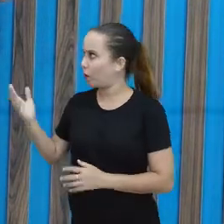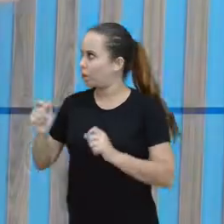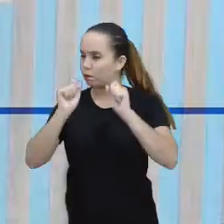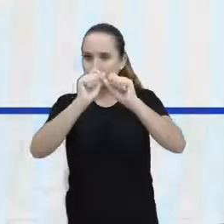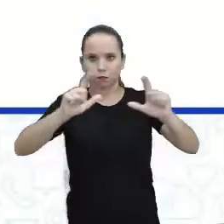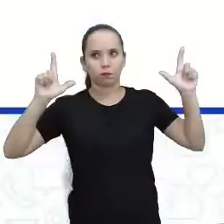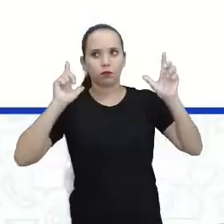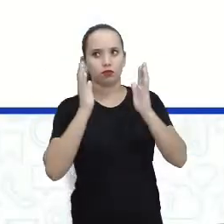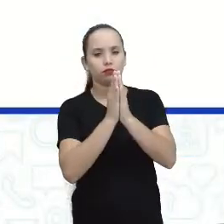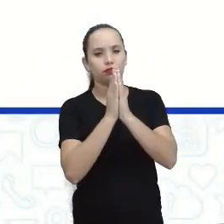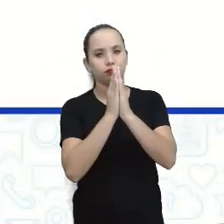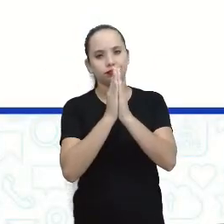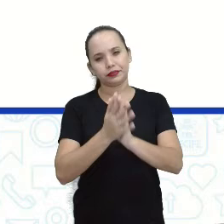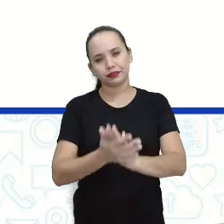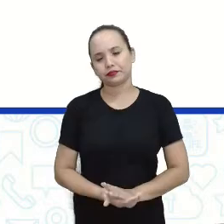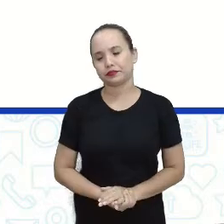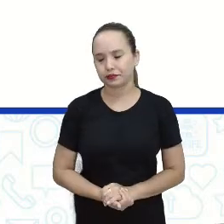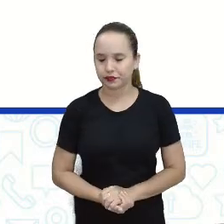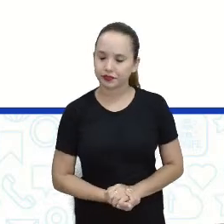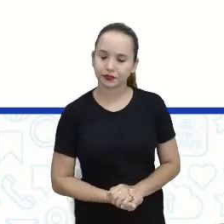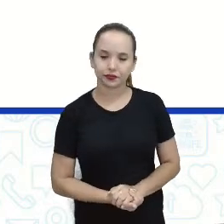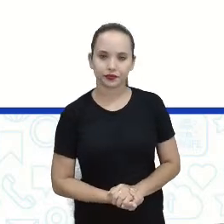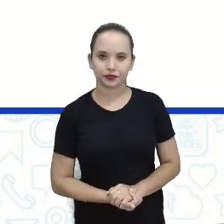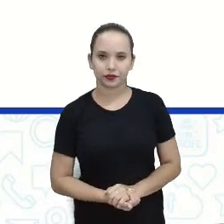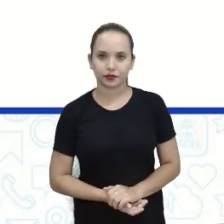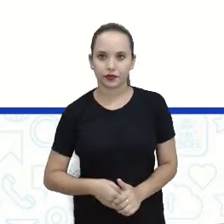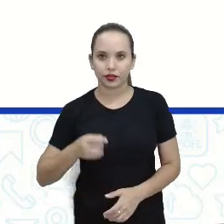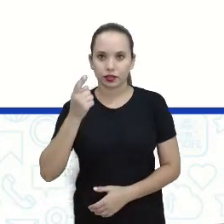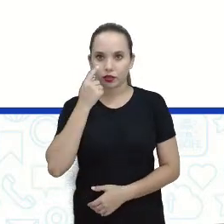por gentileza. Olha aí, ó.